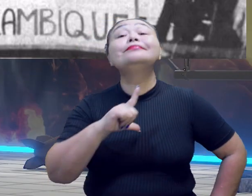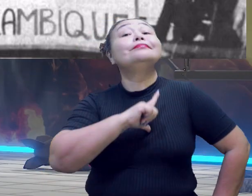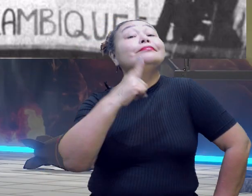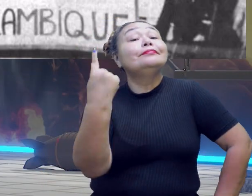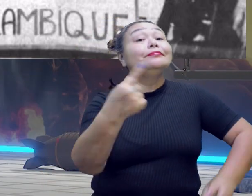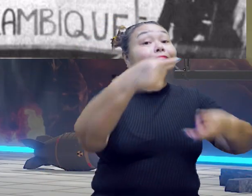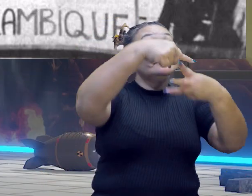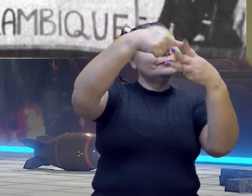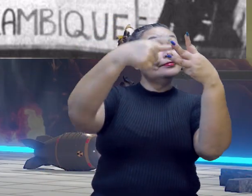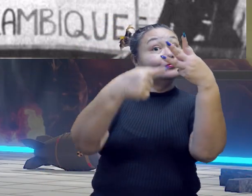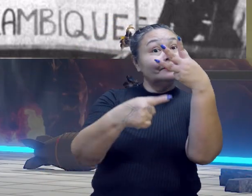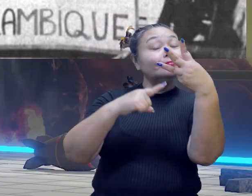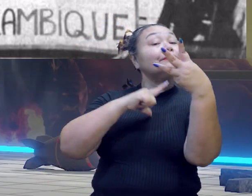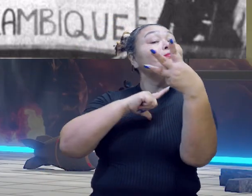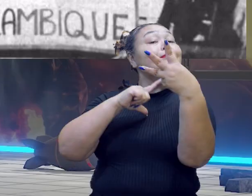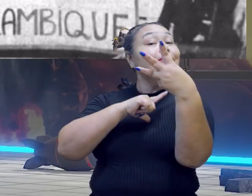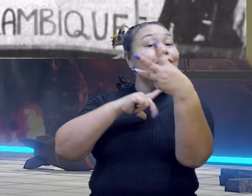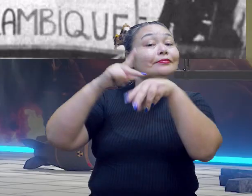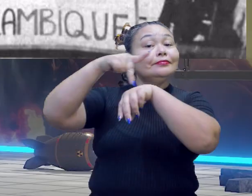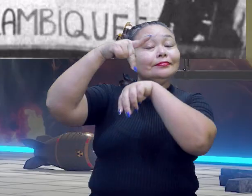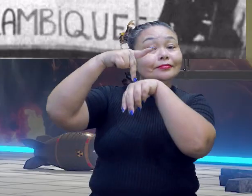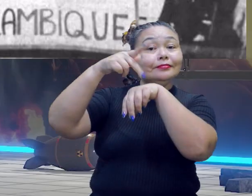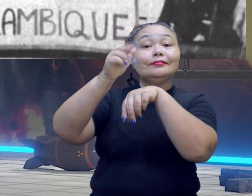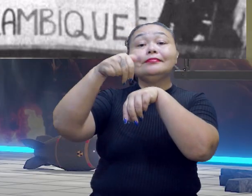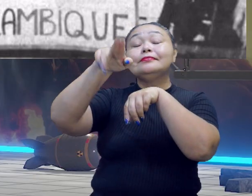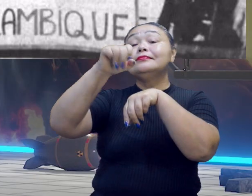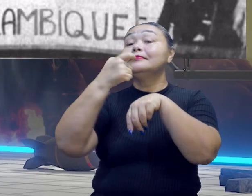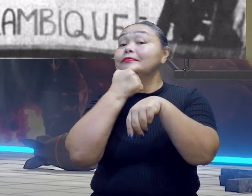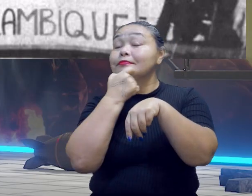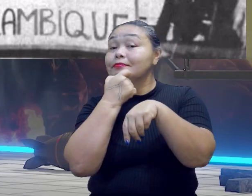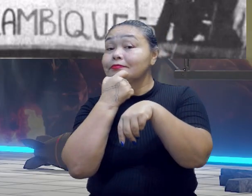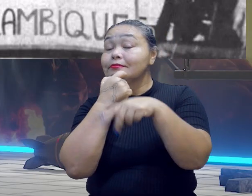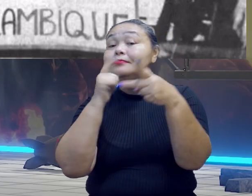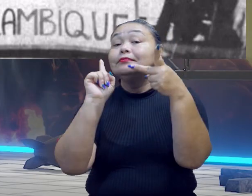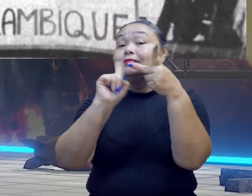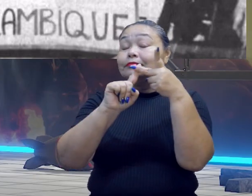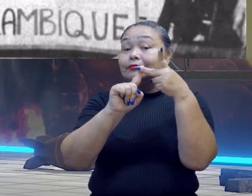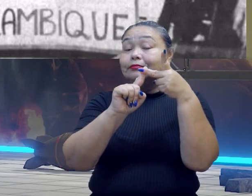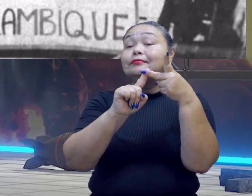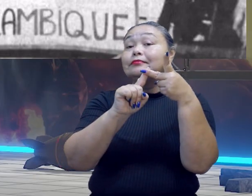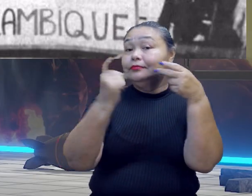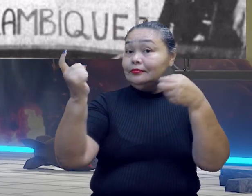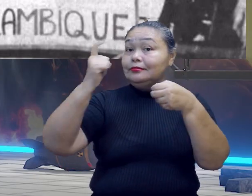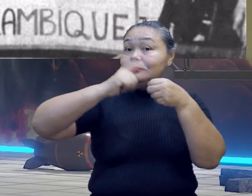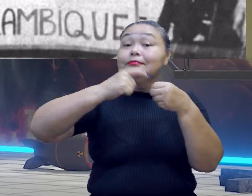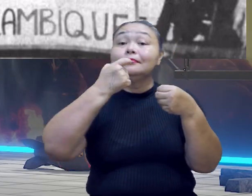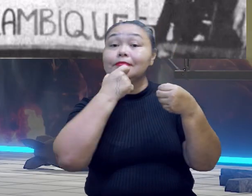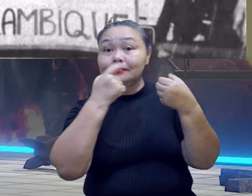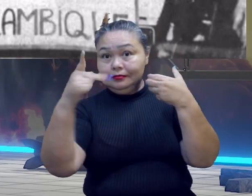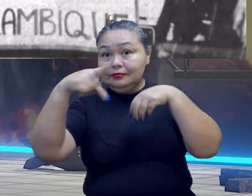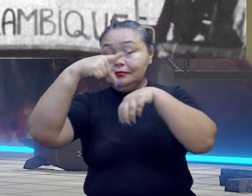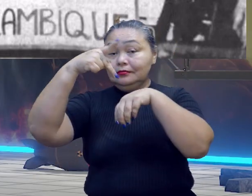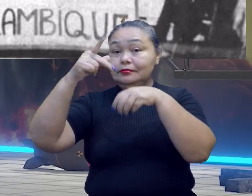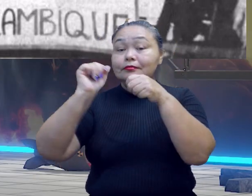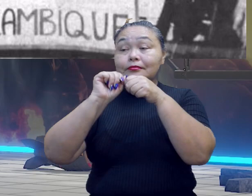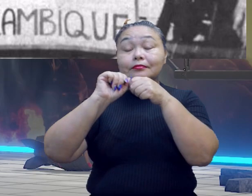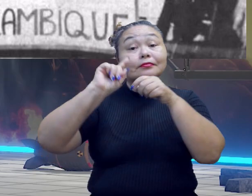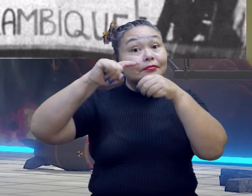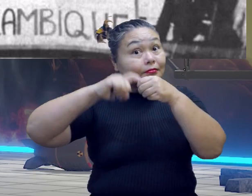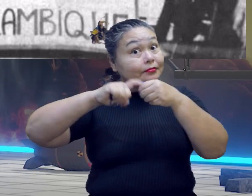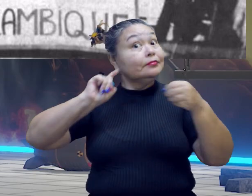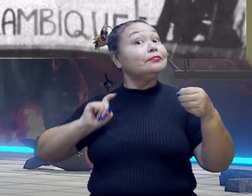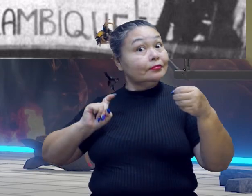Existiam 3. Existia uma Guiana Inglesa, que pertencia à Inglaterra, aí ela se